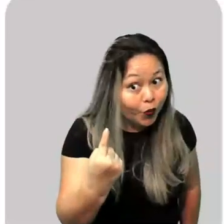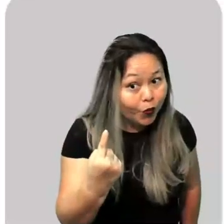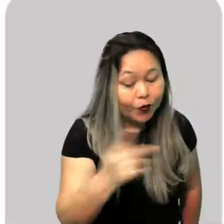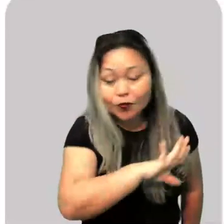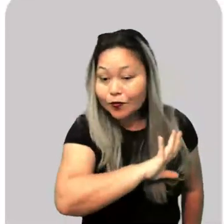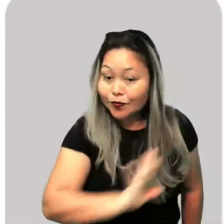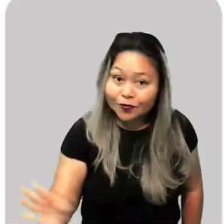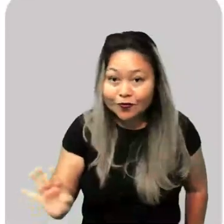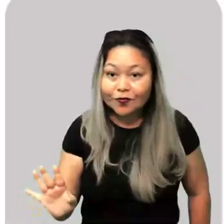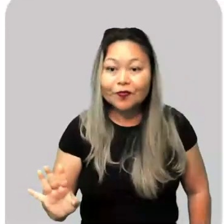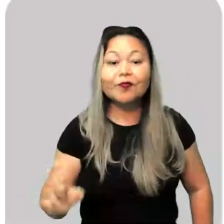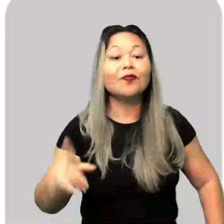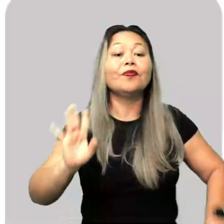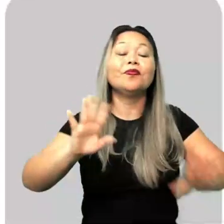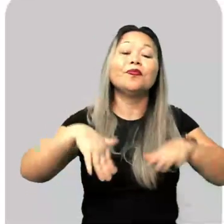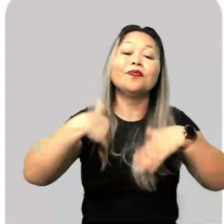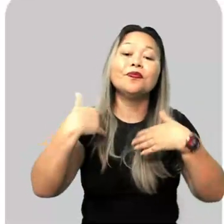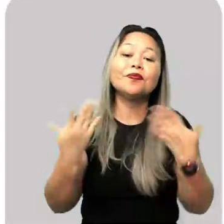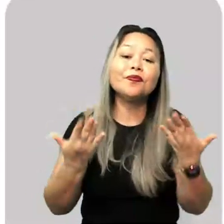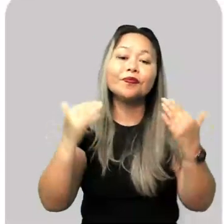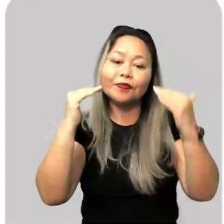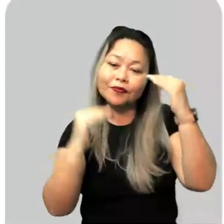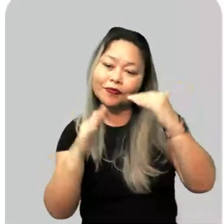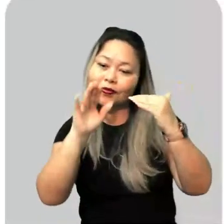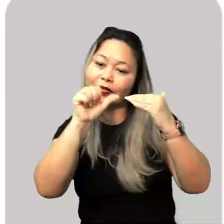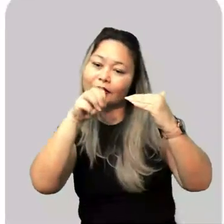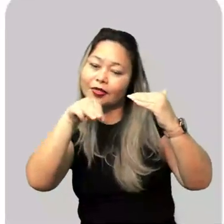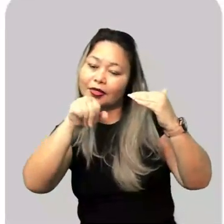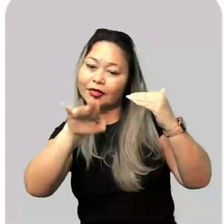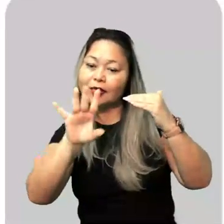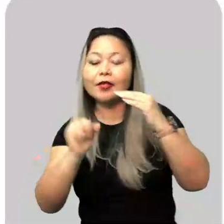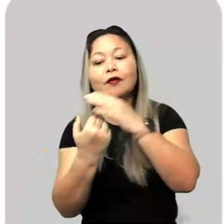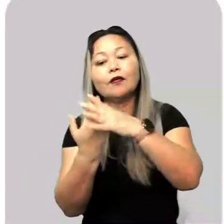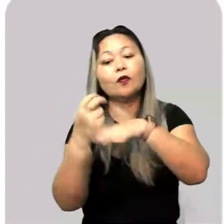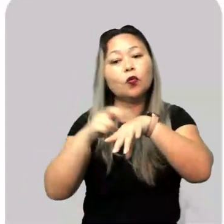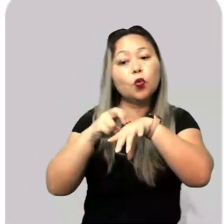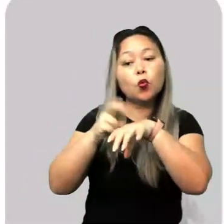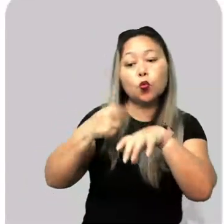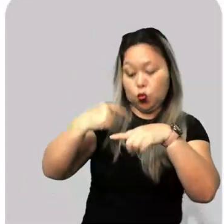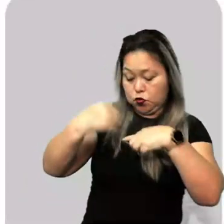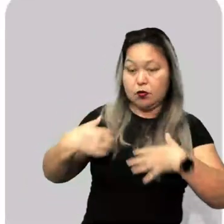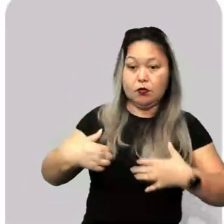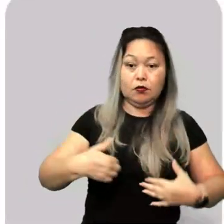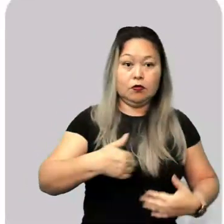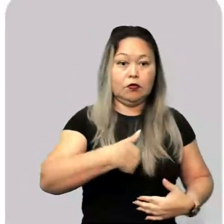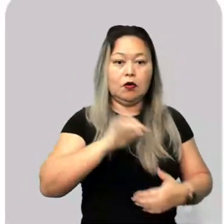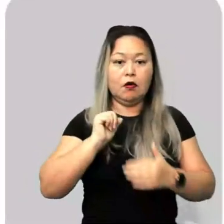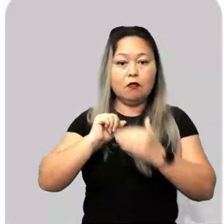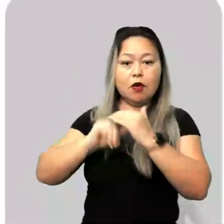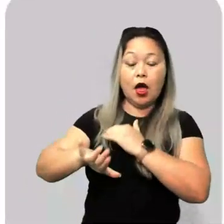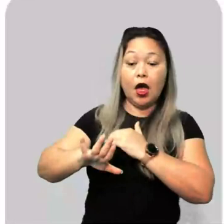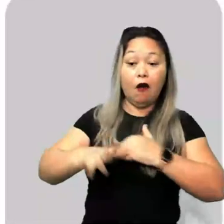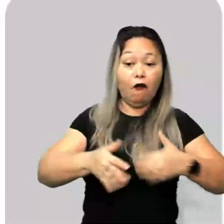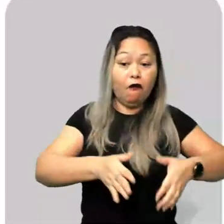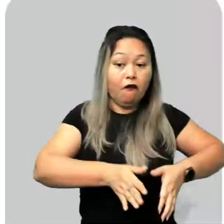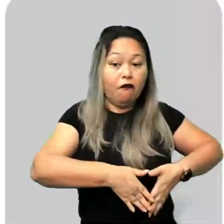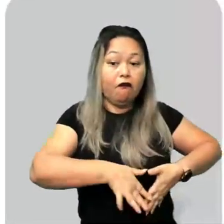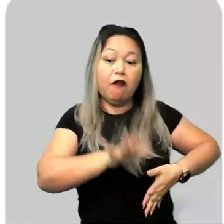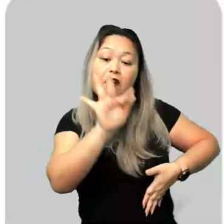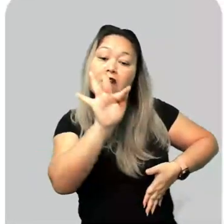onde correr. Portanto, equivalente ao amido dos vegetais. Em nosso organismo, sua síntese ocorre no